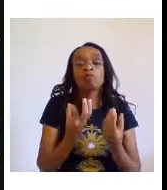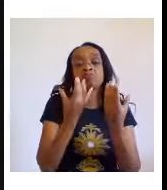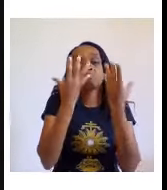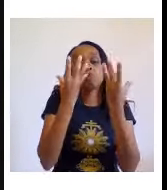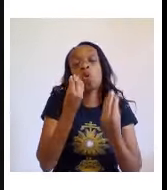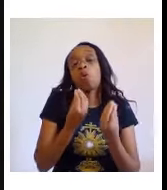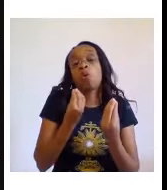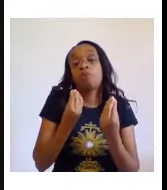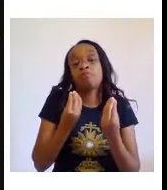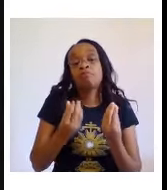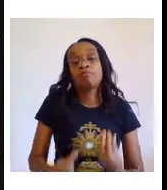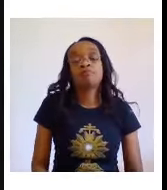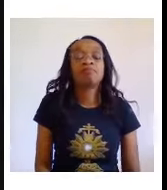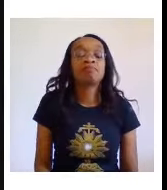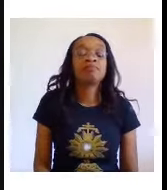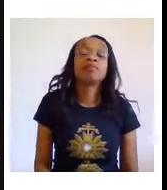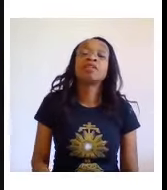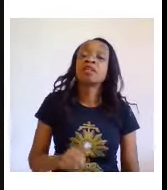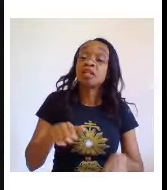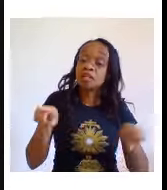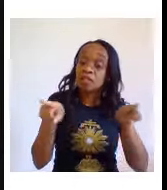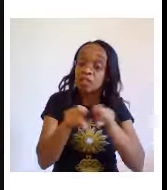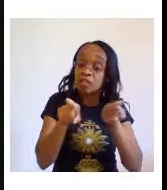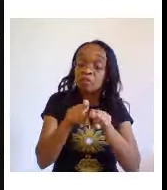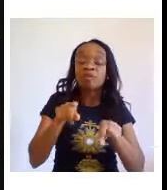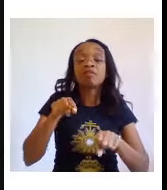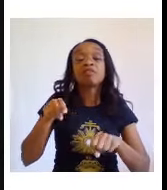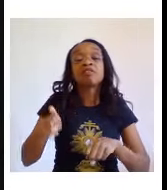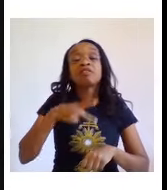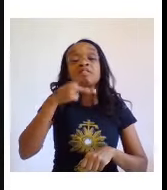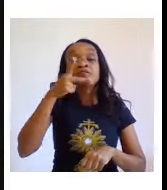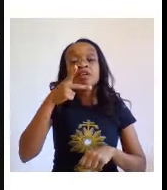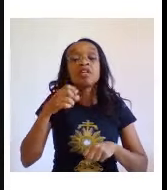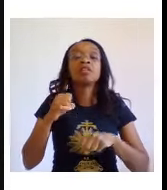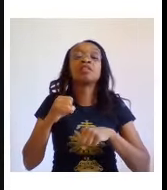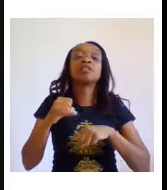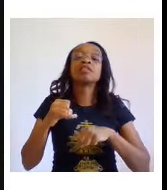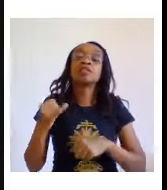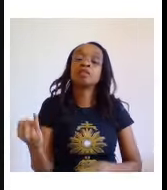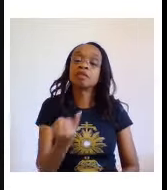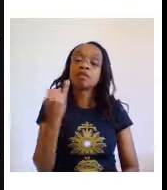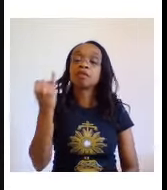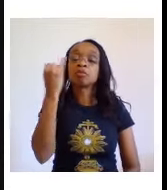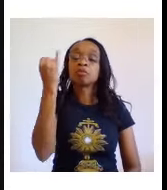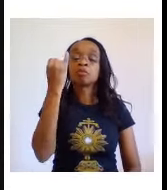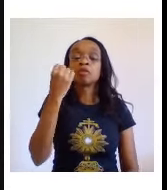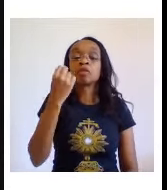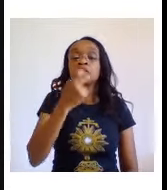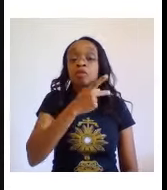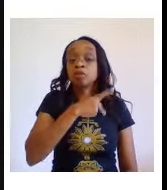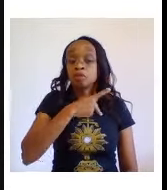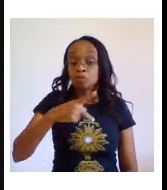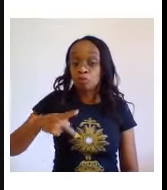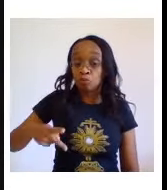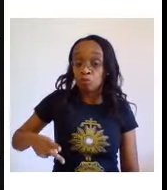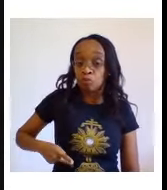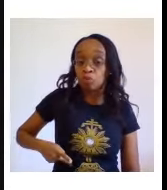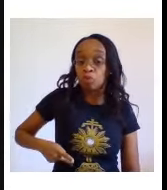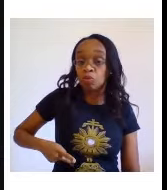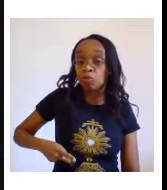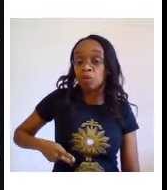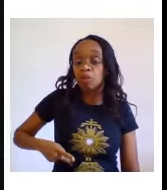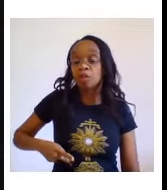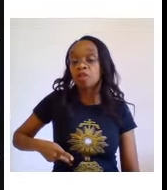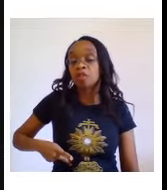Lúcia pergunta que ela gostaria que você falasse um pouco sobre a importância das políticas públicas neste contexto.